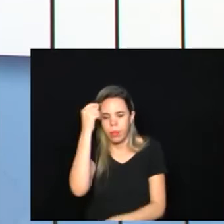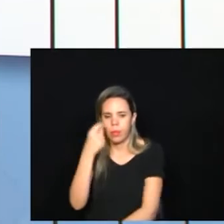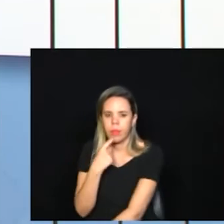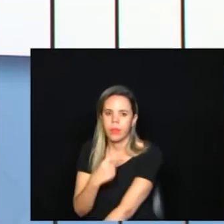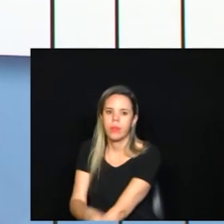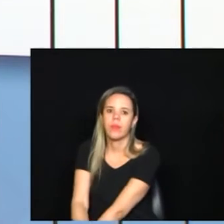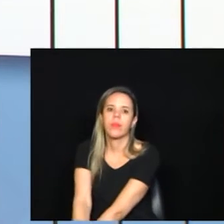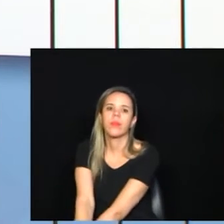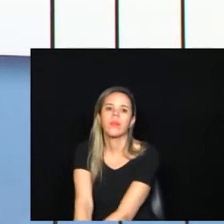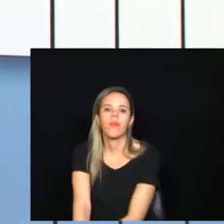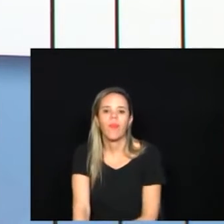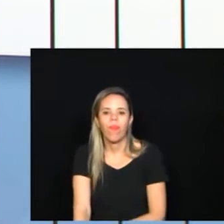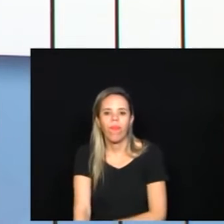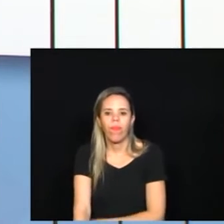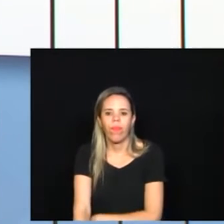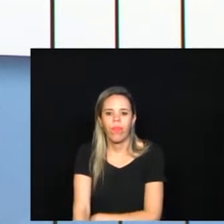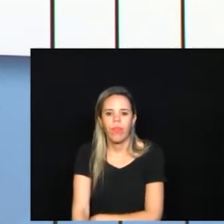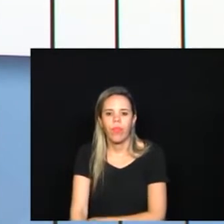em Campinas.